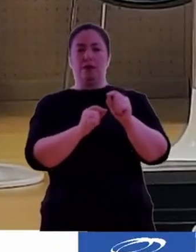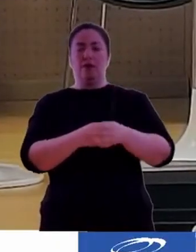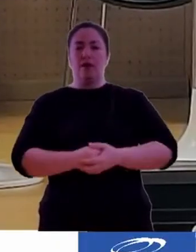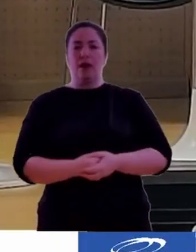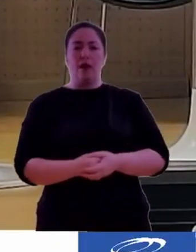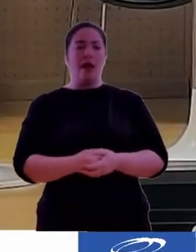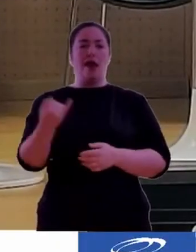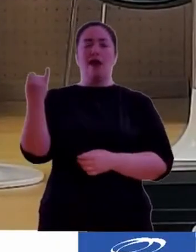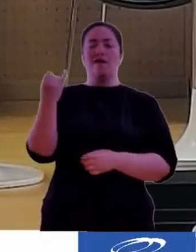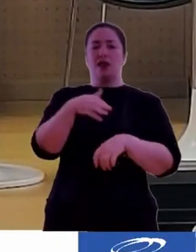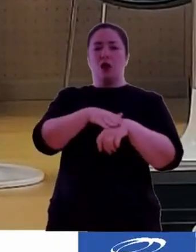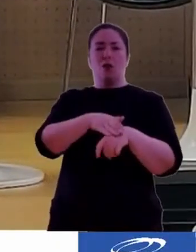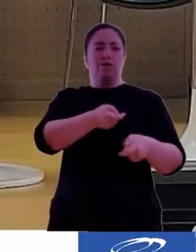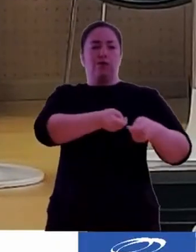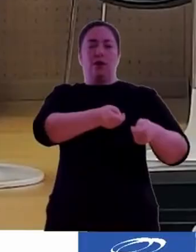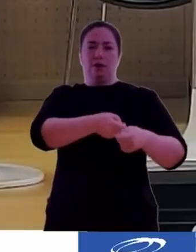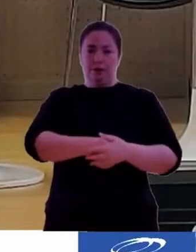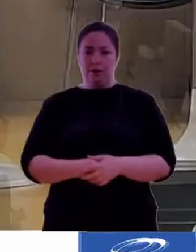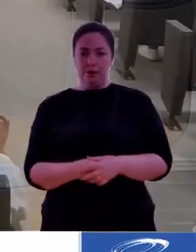à infecção. Parabéns a vocês.